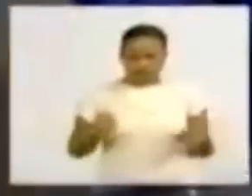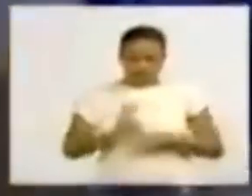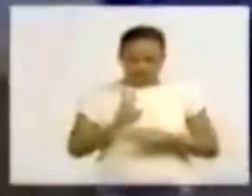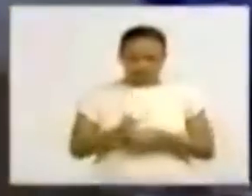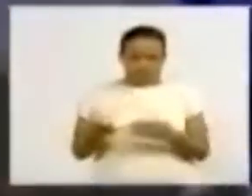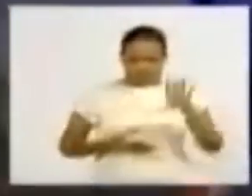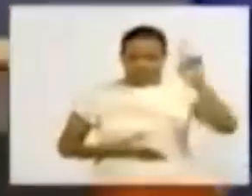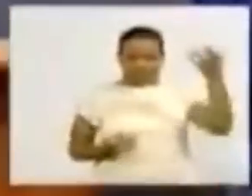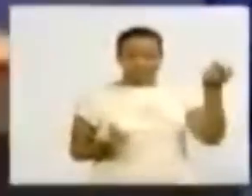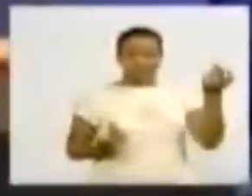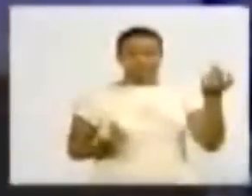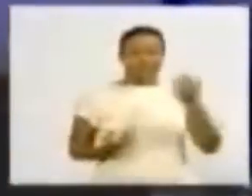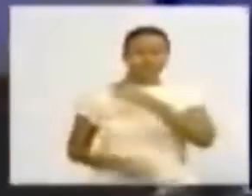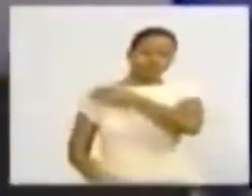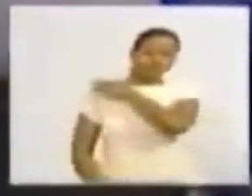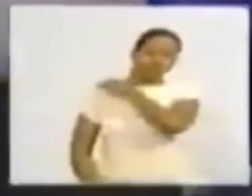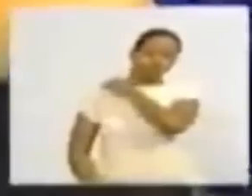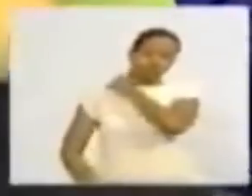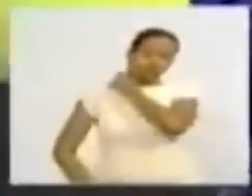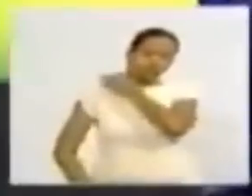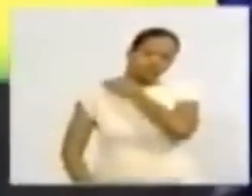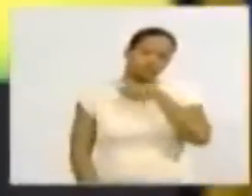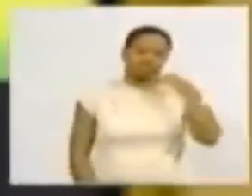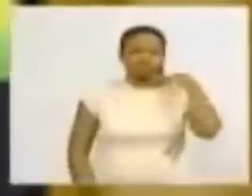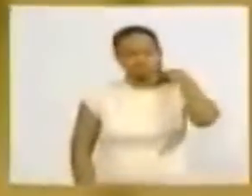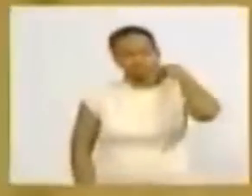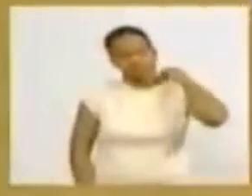É isso que Deus faz com a gente.